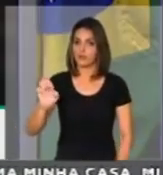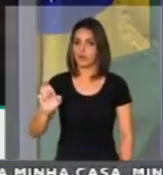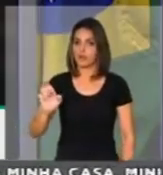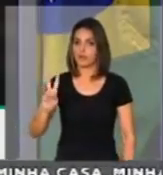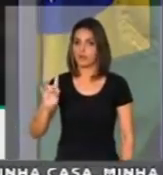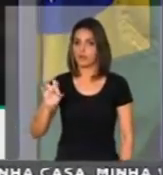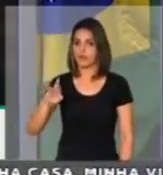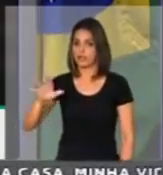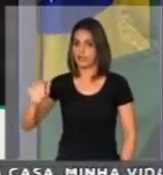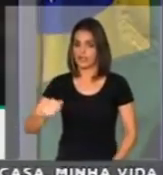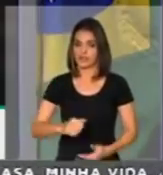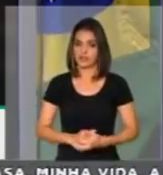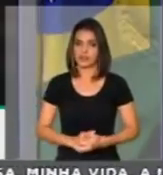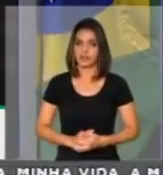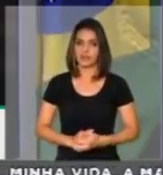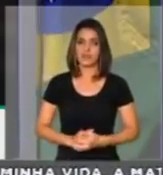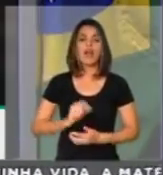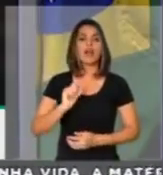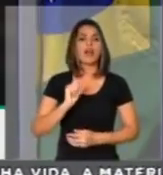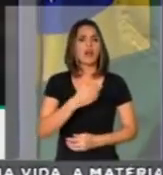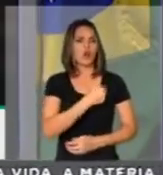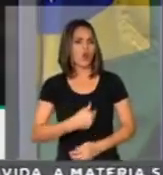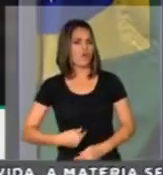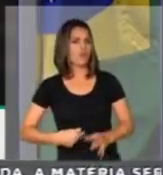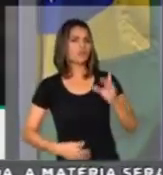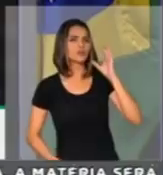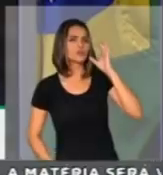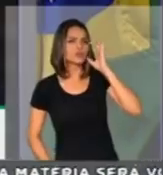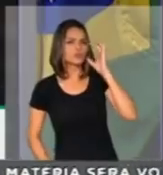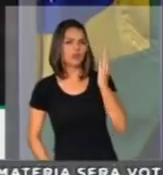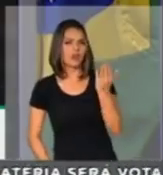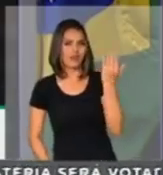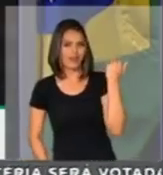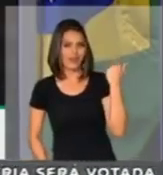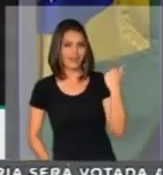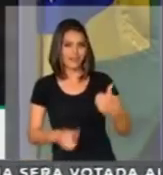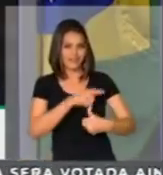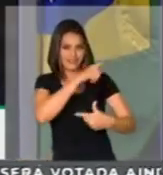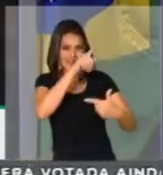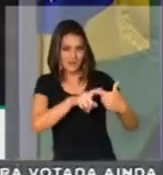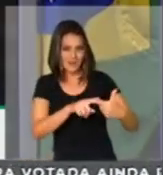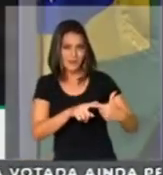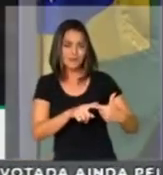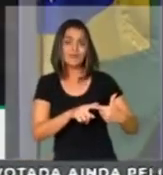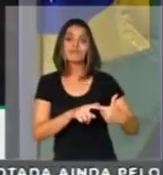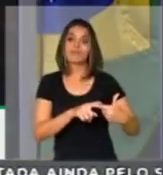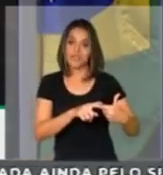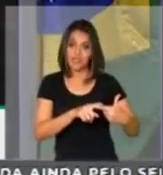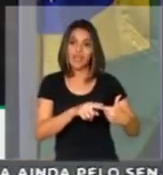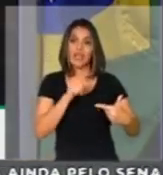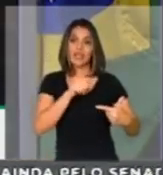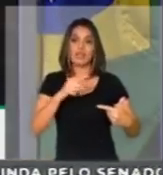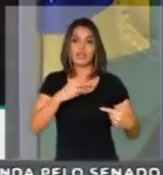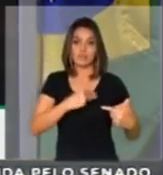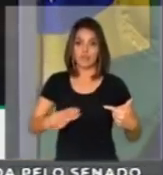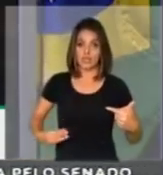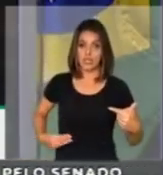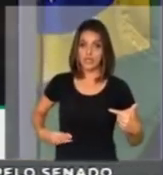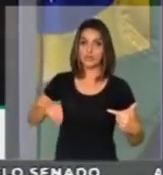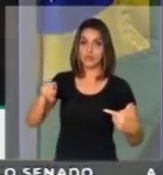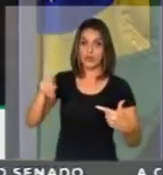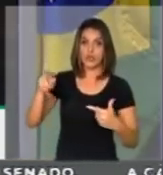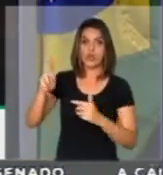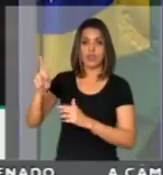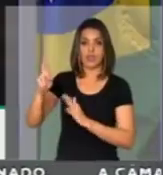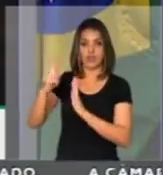segundo mandato do governo Dilma, que, inclusive, hoje nós tivemos a presença de um ex-ministro, o ministro responsável por este